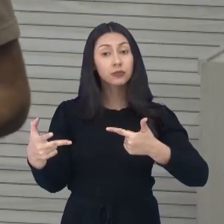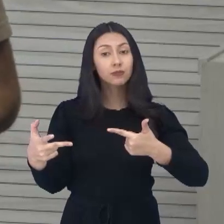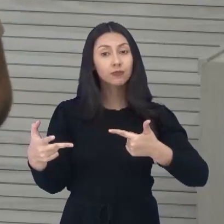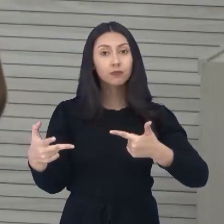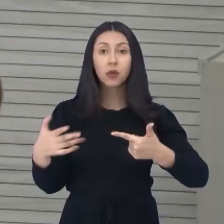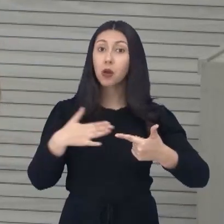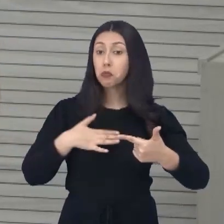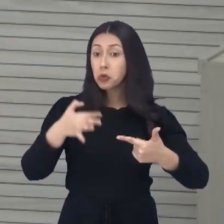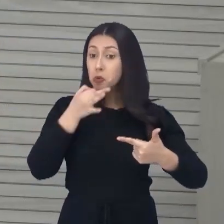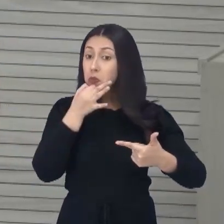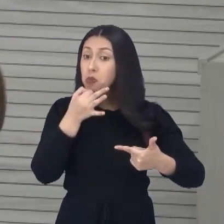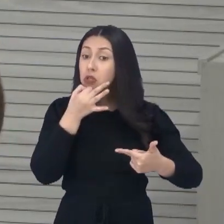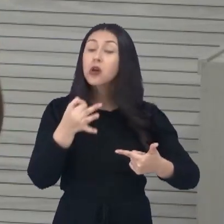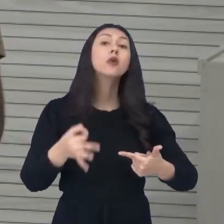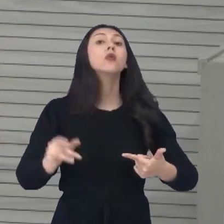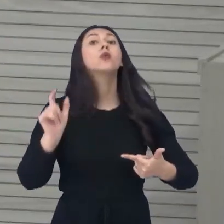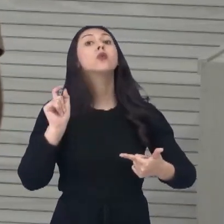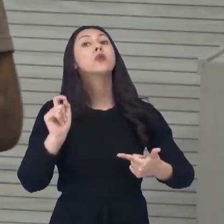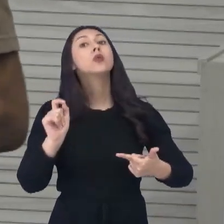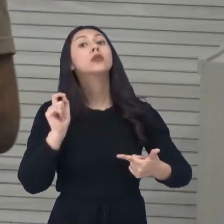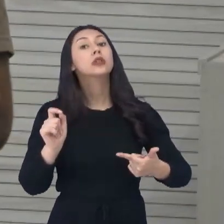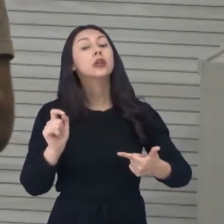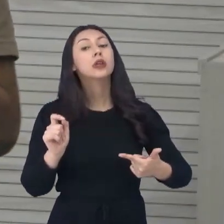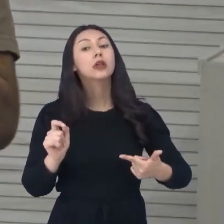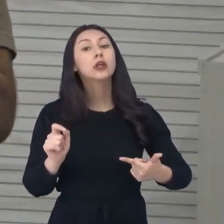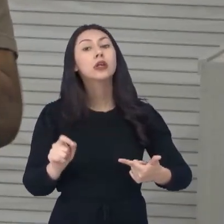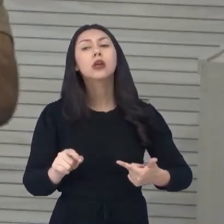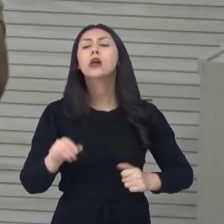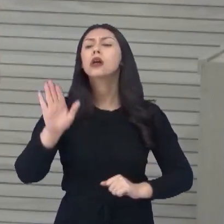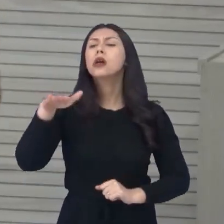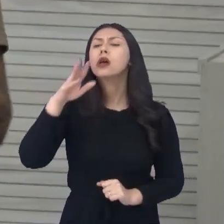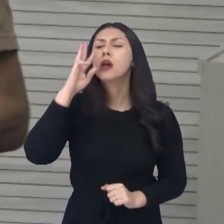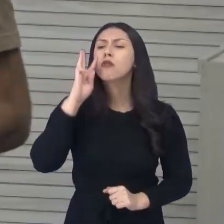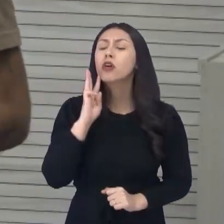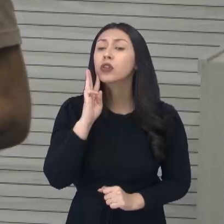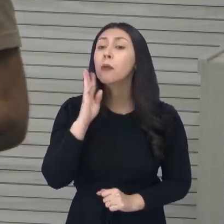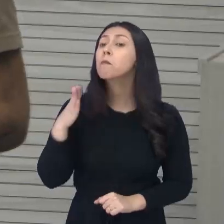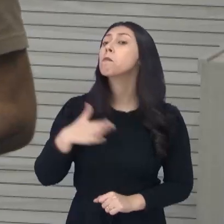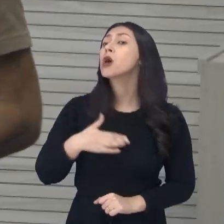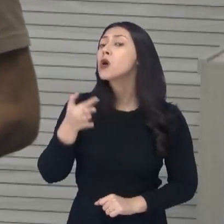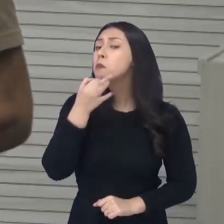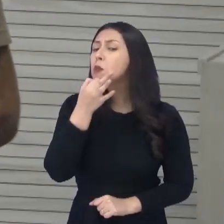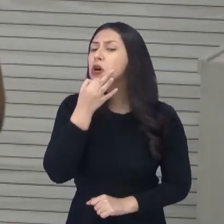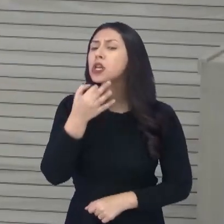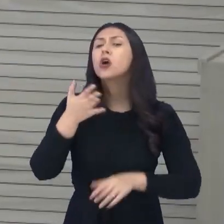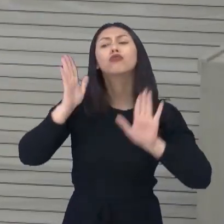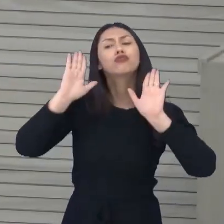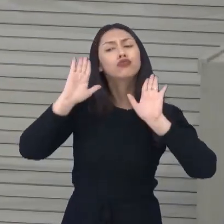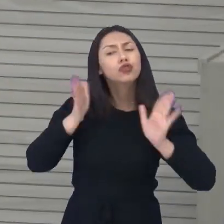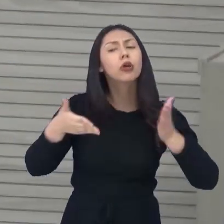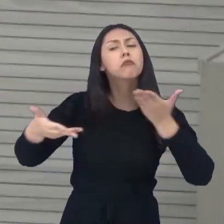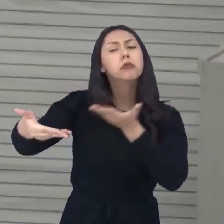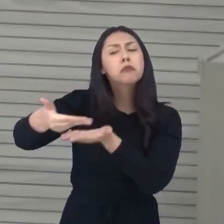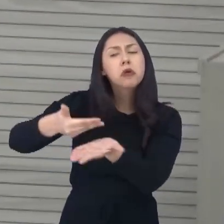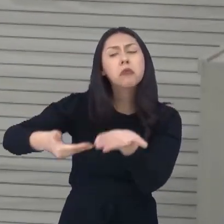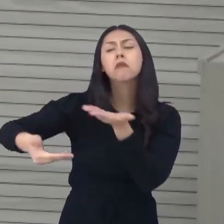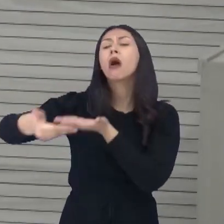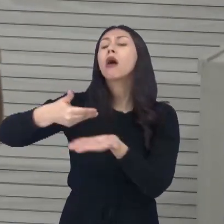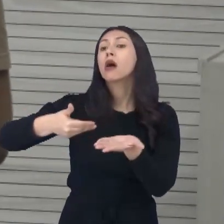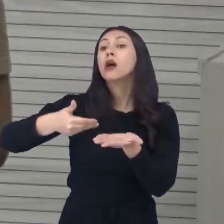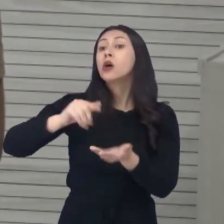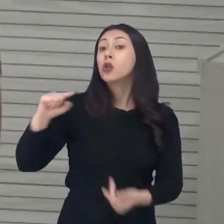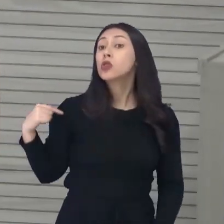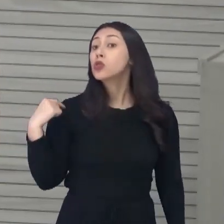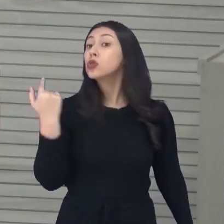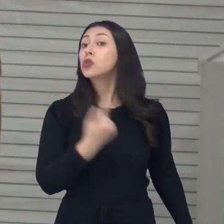meu posicionamento, qual é, vereador Walter, uma visão que eu sempre tive, até partilhei com Vossa Excelência, o que nós